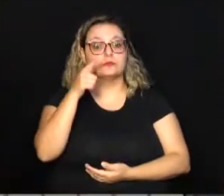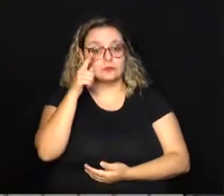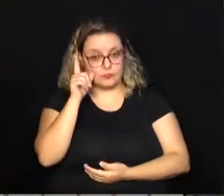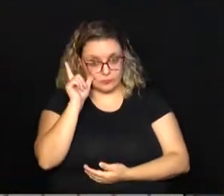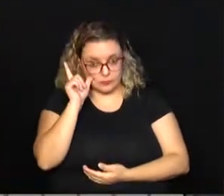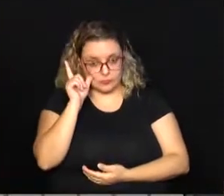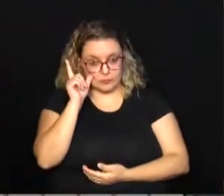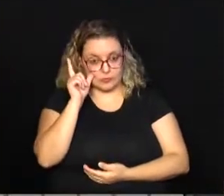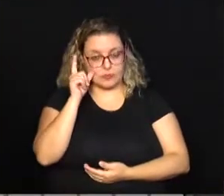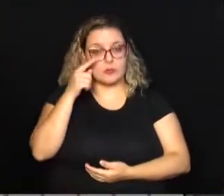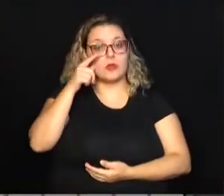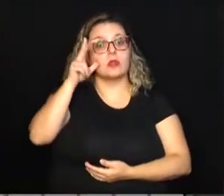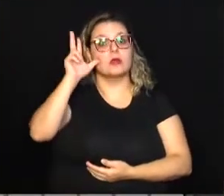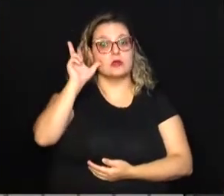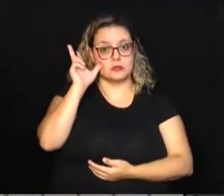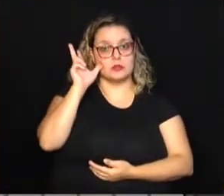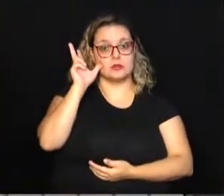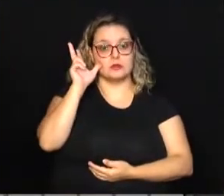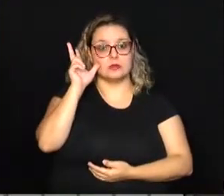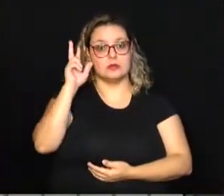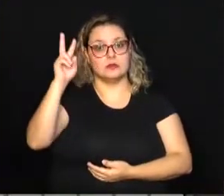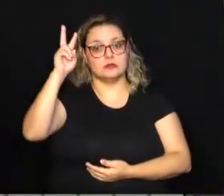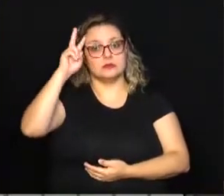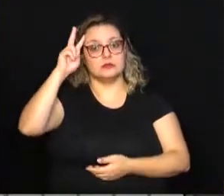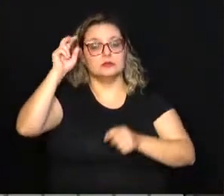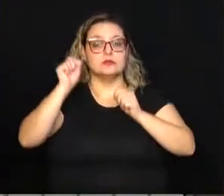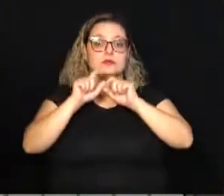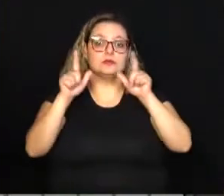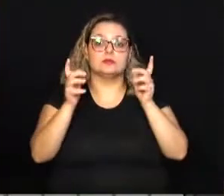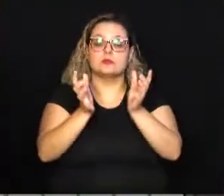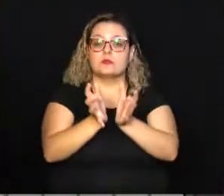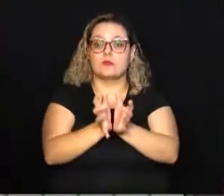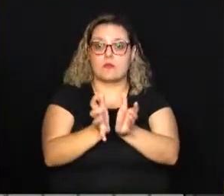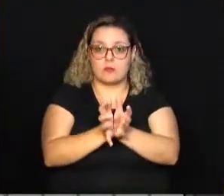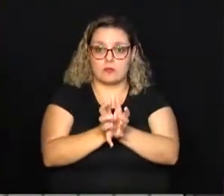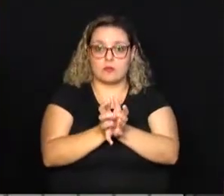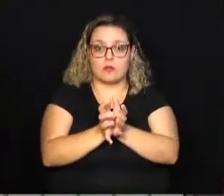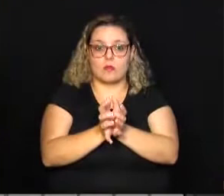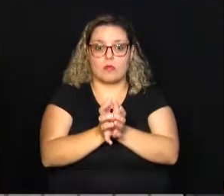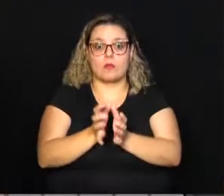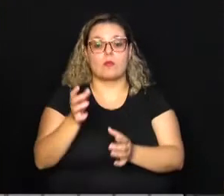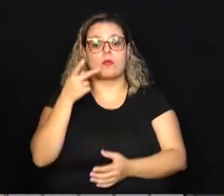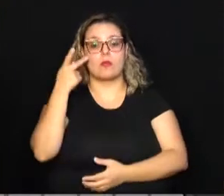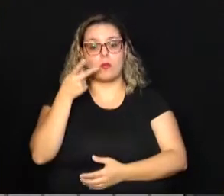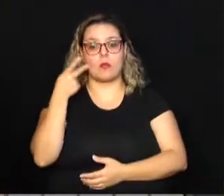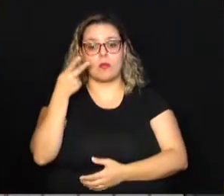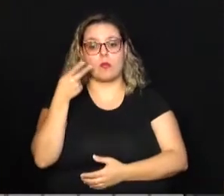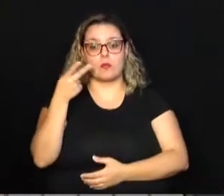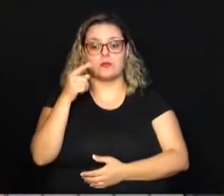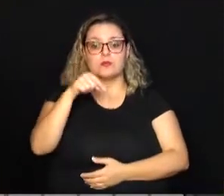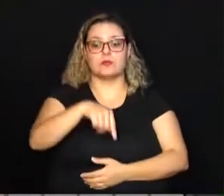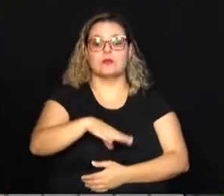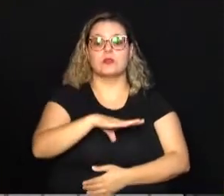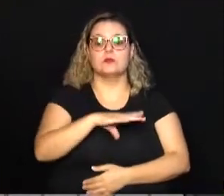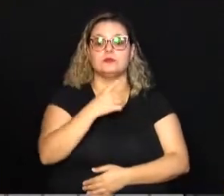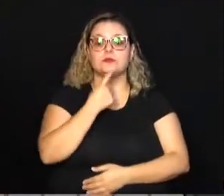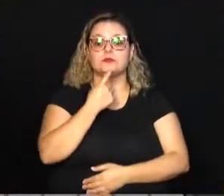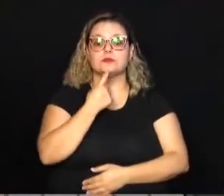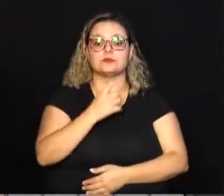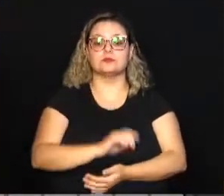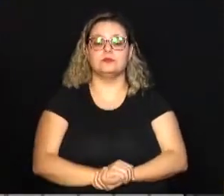antes de ontem, segunda-feira pela manhã, uma comissão de vereadores aqui de Campinas, dessa